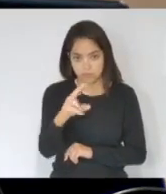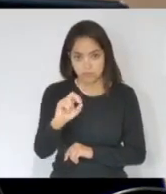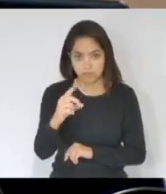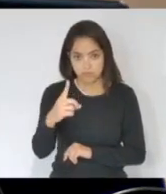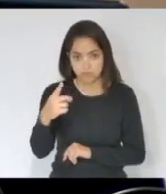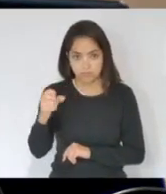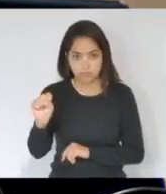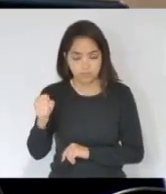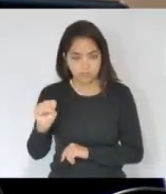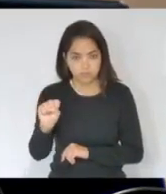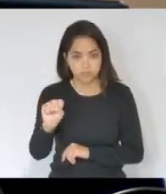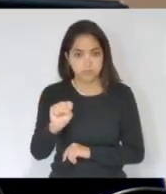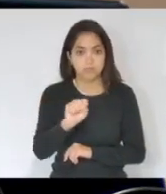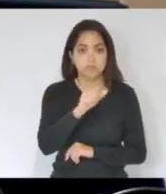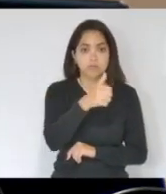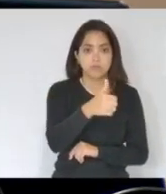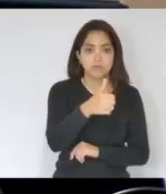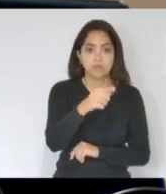74/2018 e